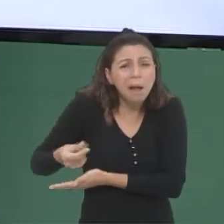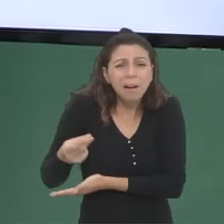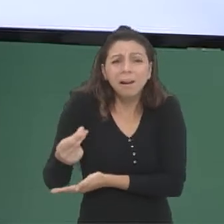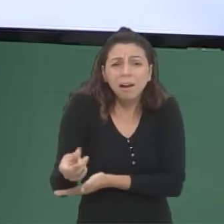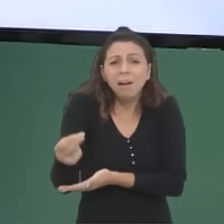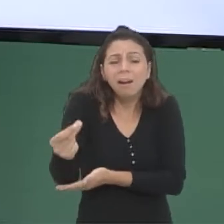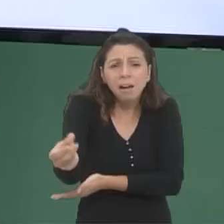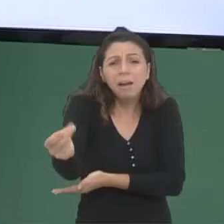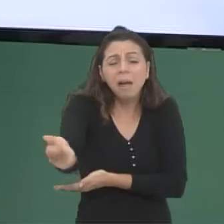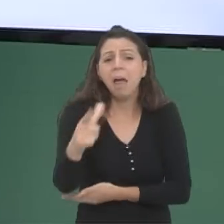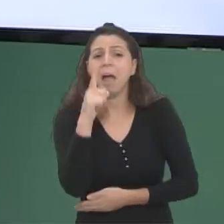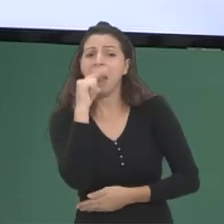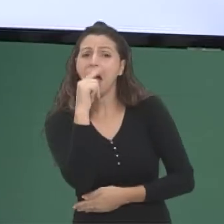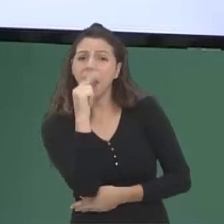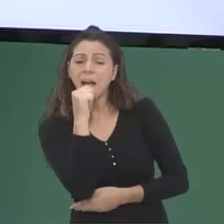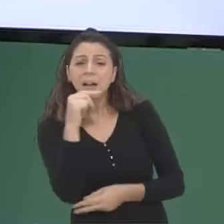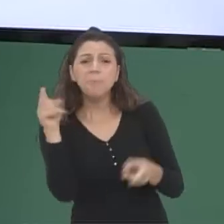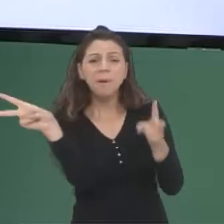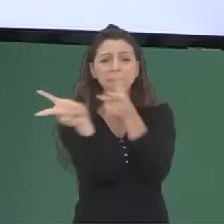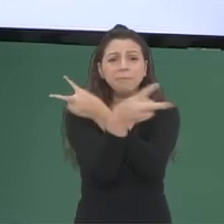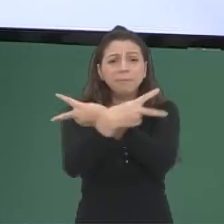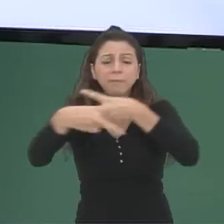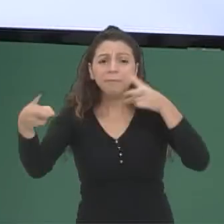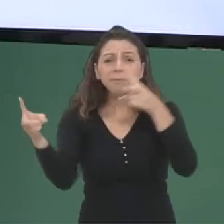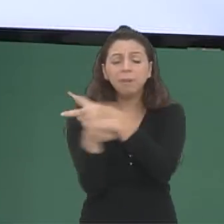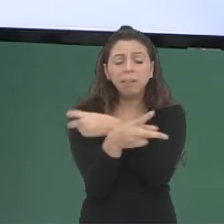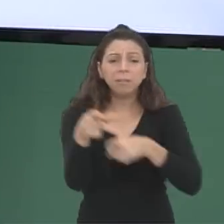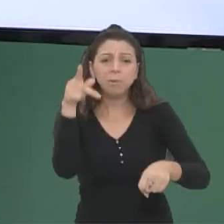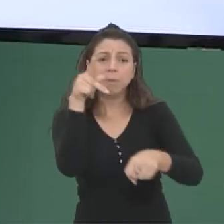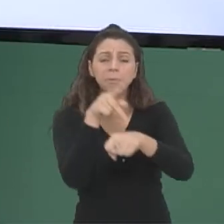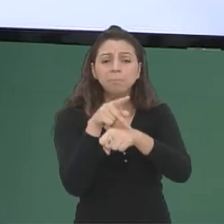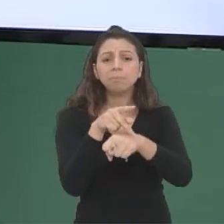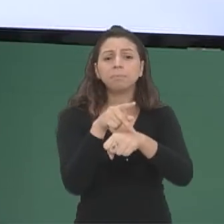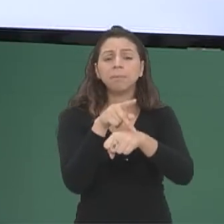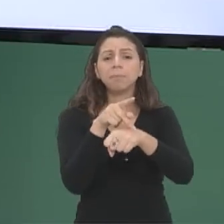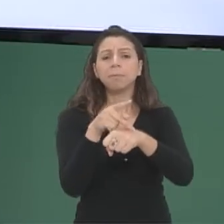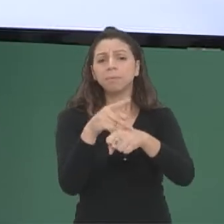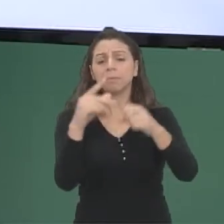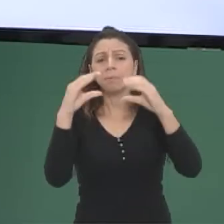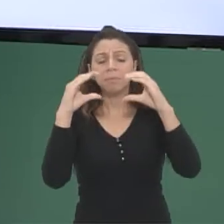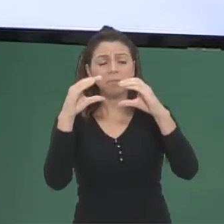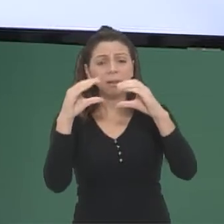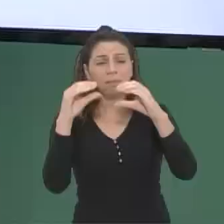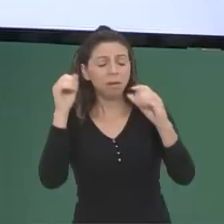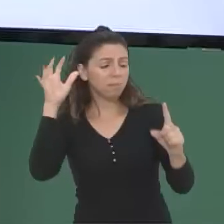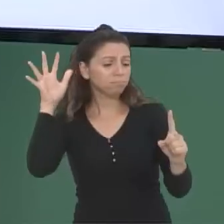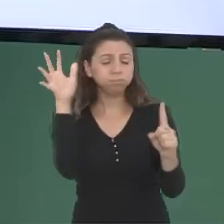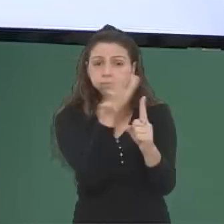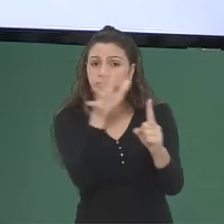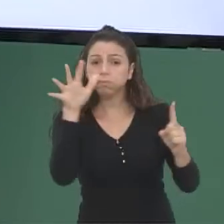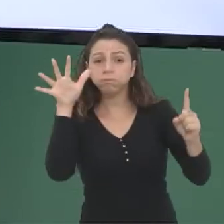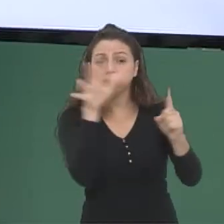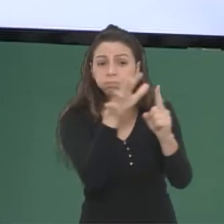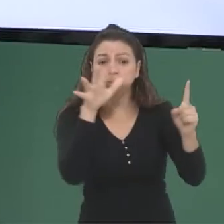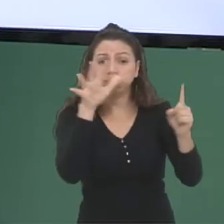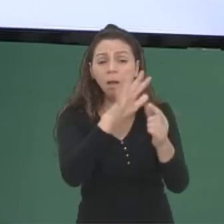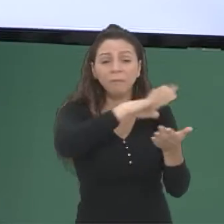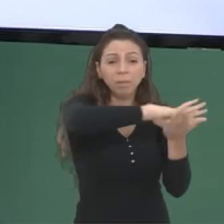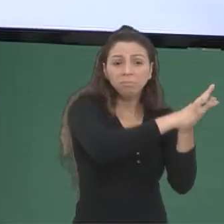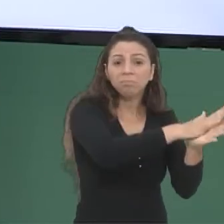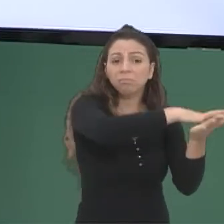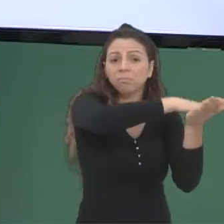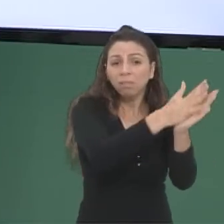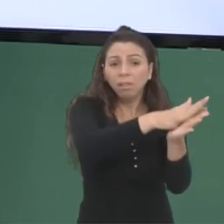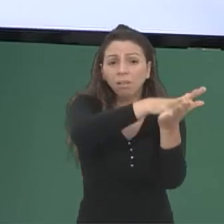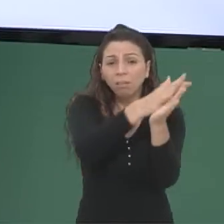água, vento, batendo nesta rocha vai quebrando ela em pedaços menores. Esses fragmentos